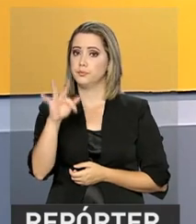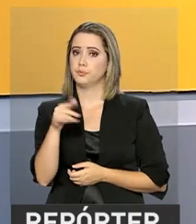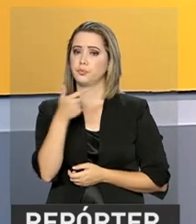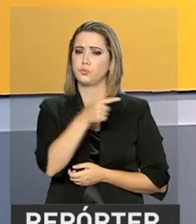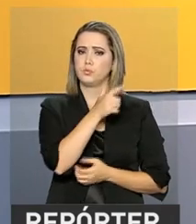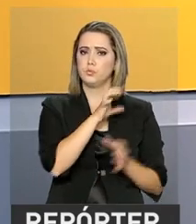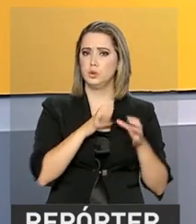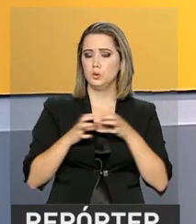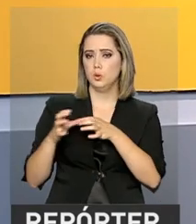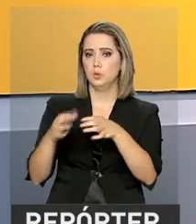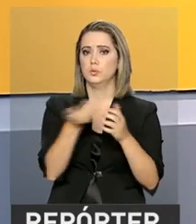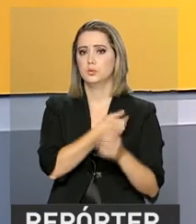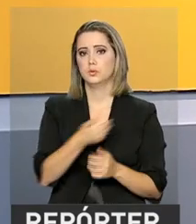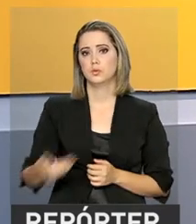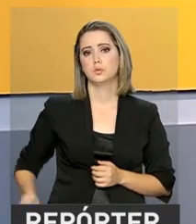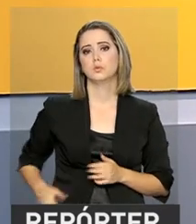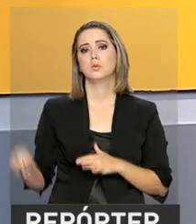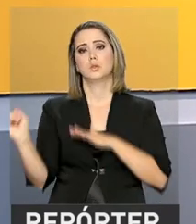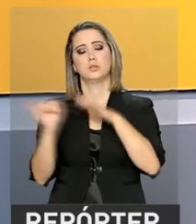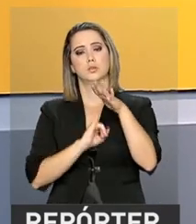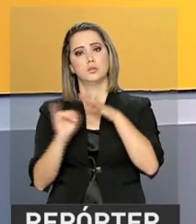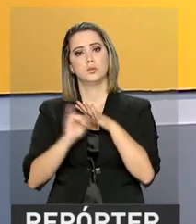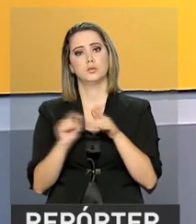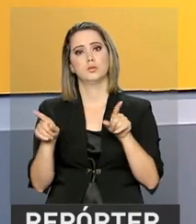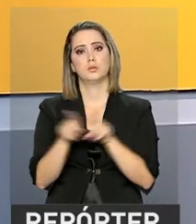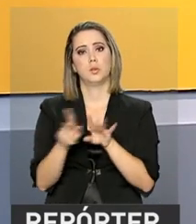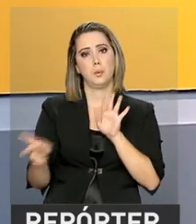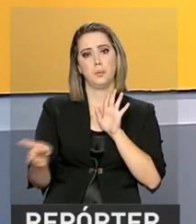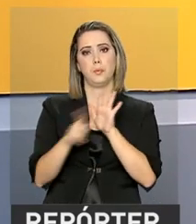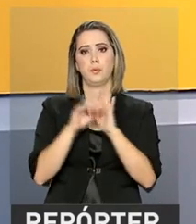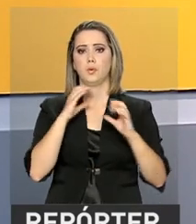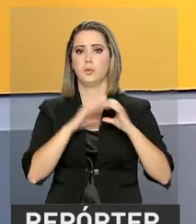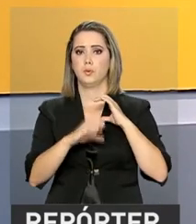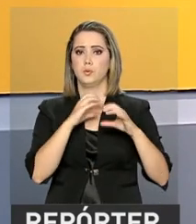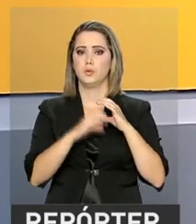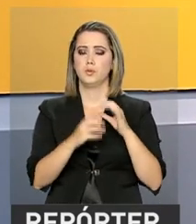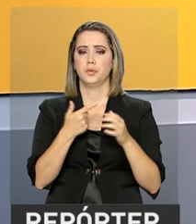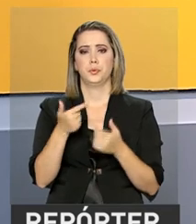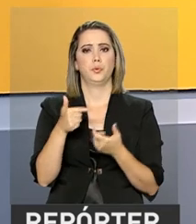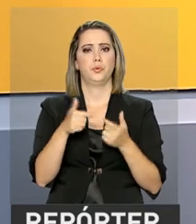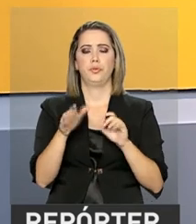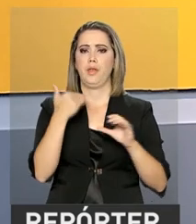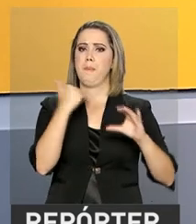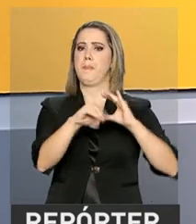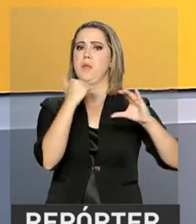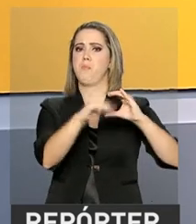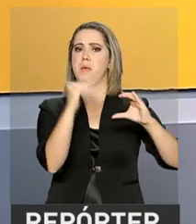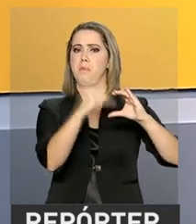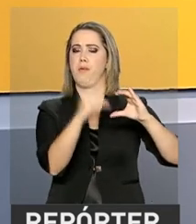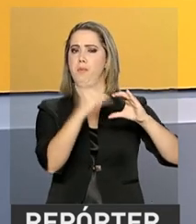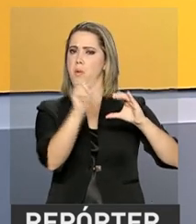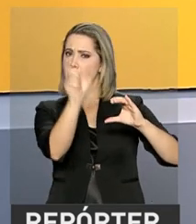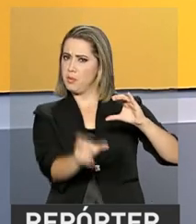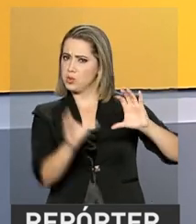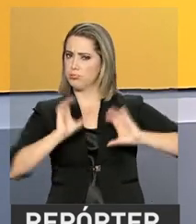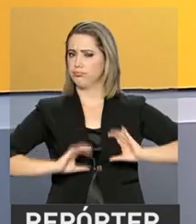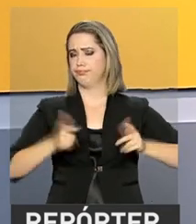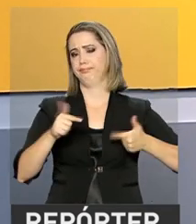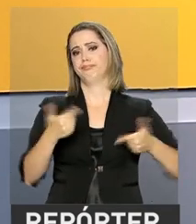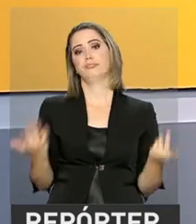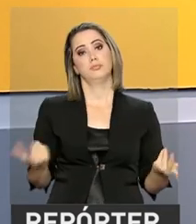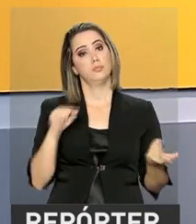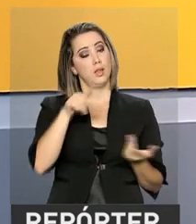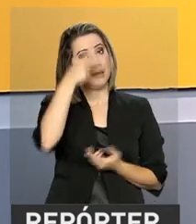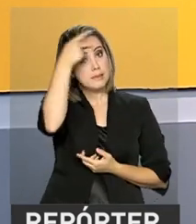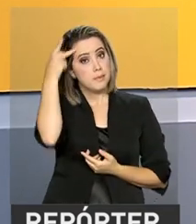órgãos do governo instituições financeiras tem canais próprios de comunicação e não ficam enviando e-mails para o cidadão